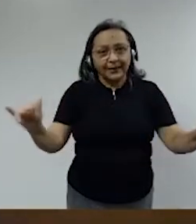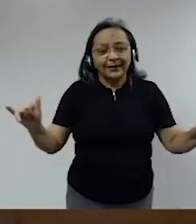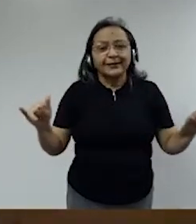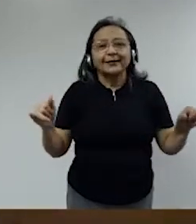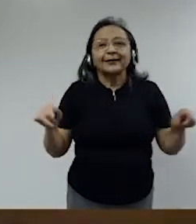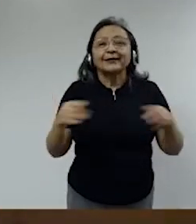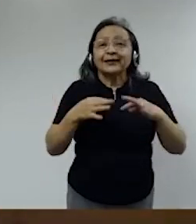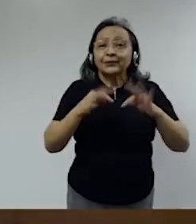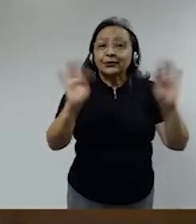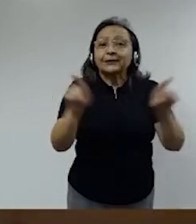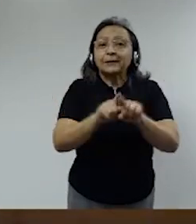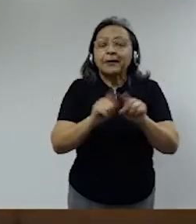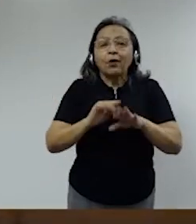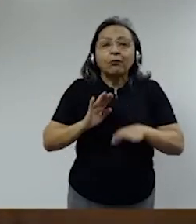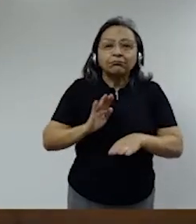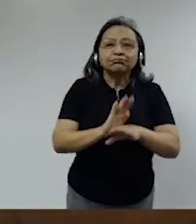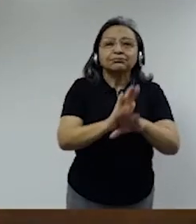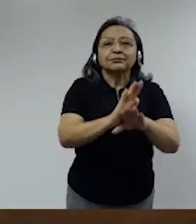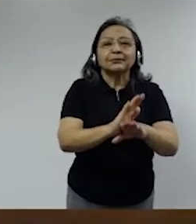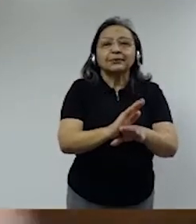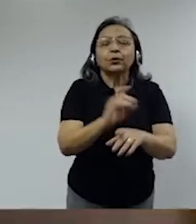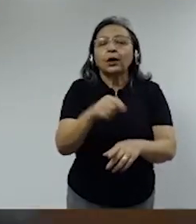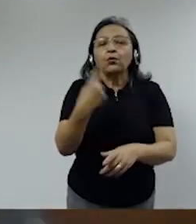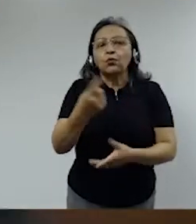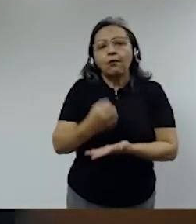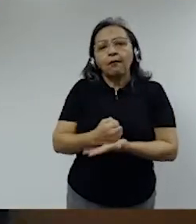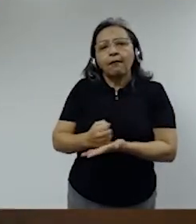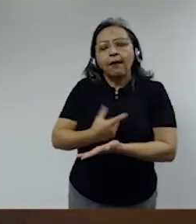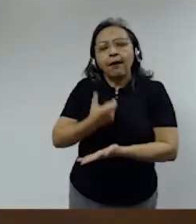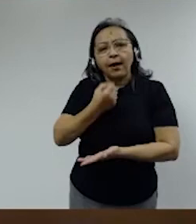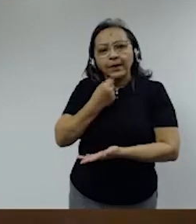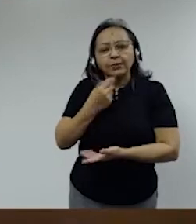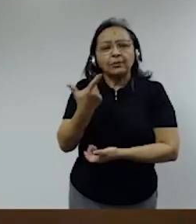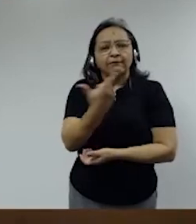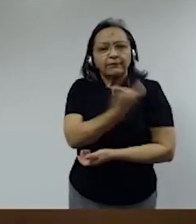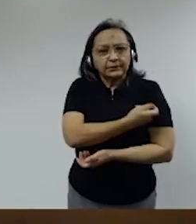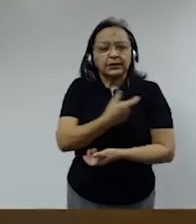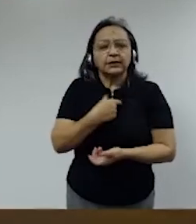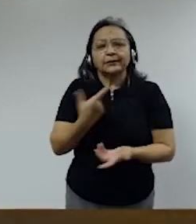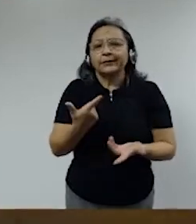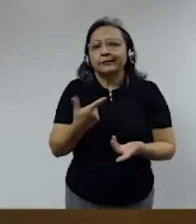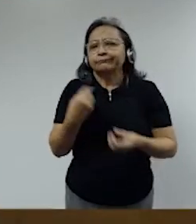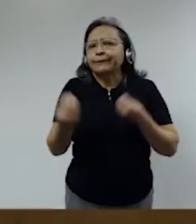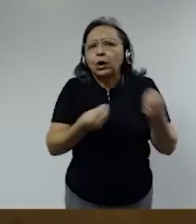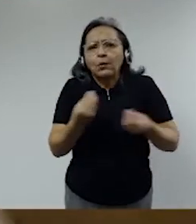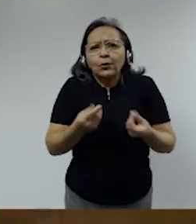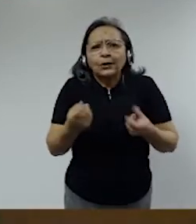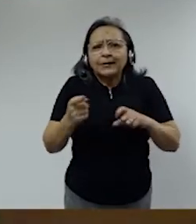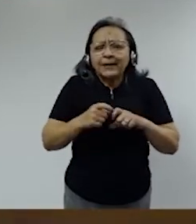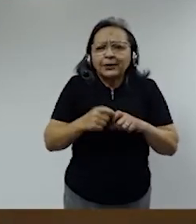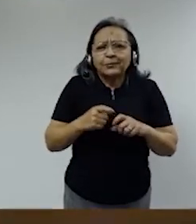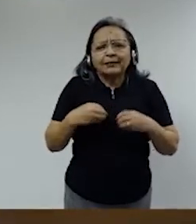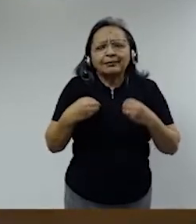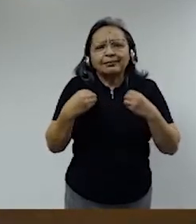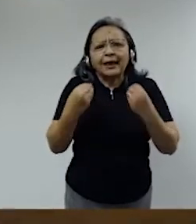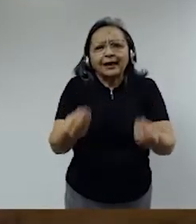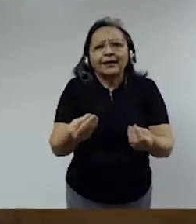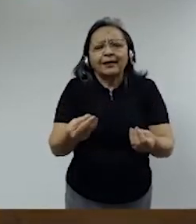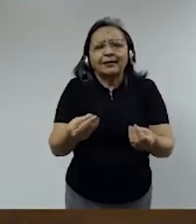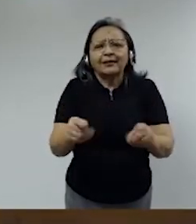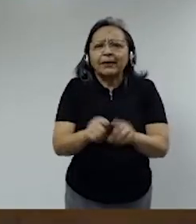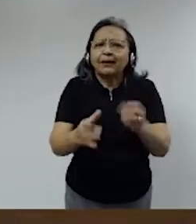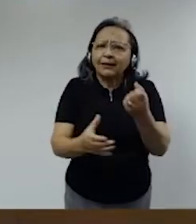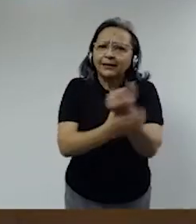vem também auxiliando, um medicamento, uma vacina, um dispositivo médico para propiciar e garantir a saúde da